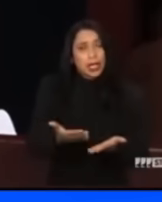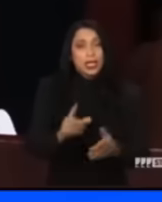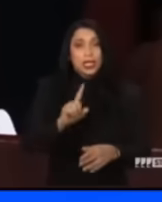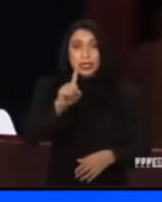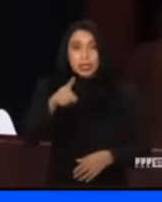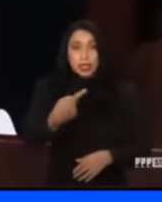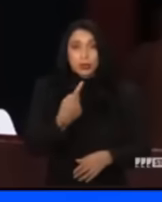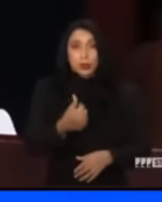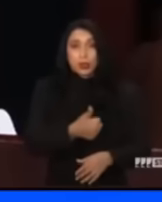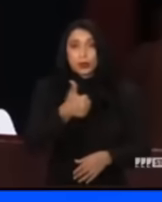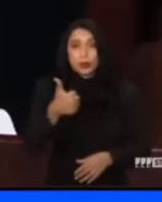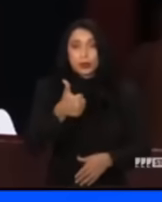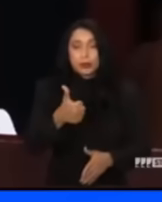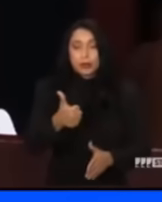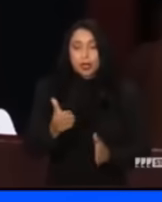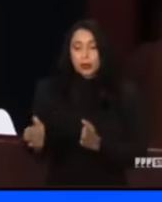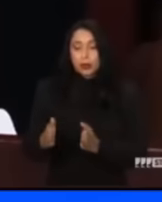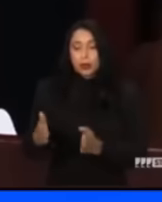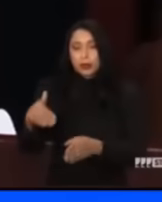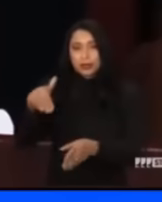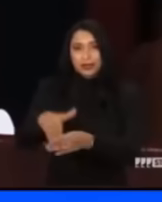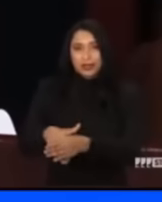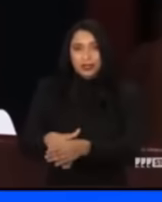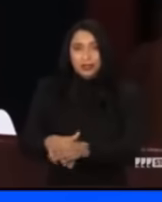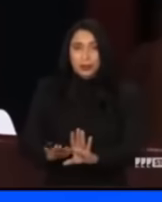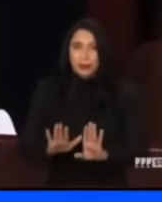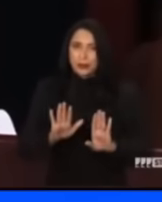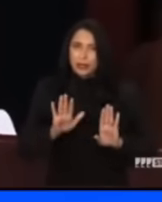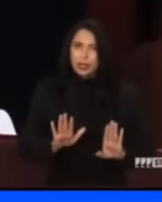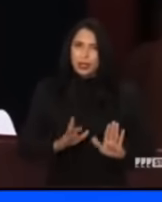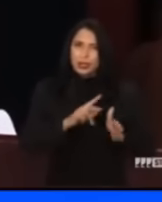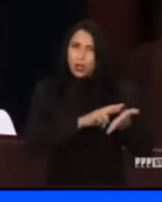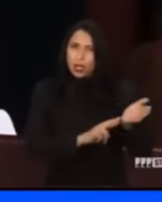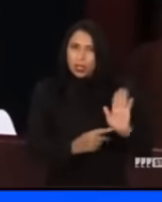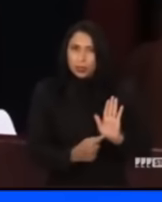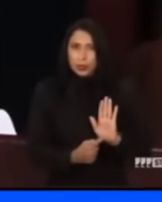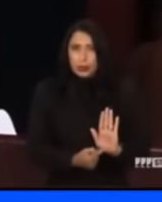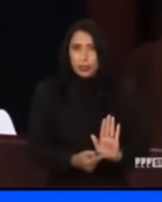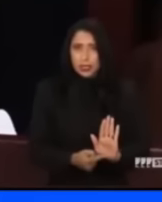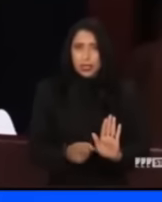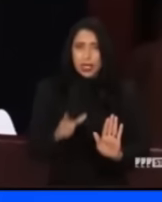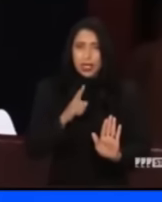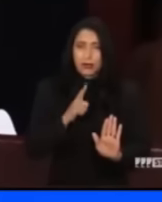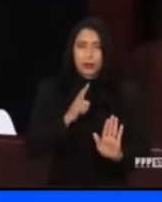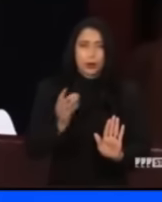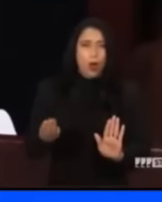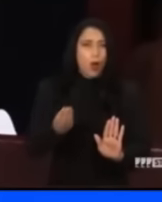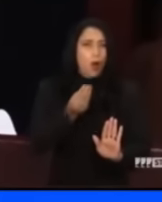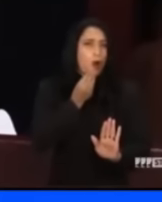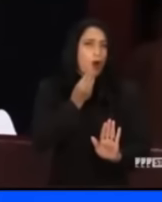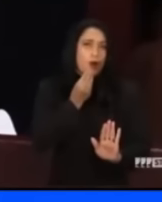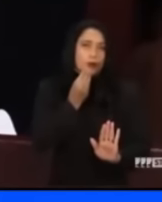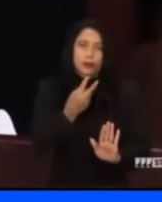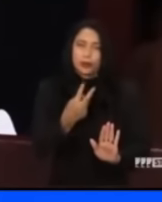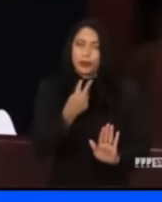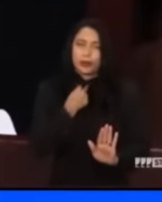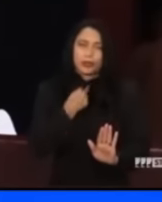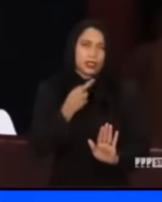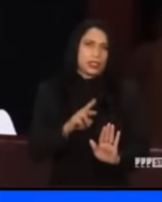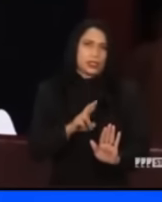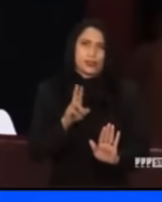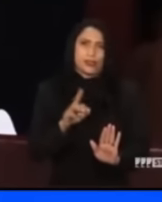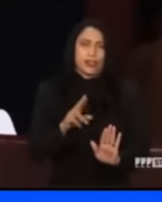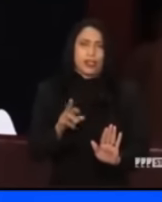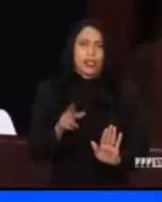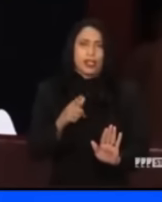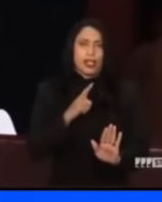turno. Como o relatório demonstrava o que, por óbvio, não poderia ser diferente,